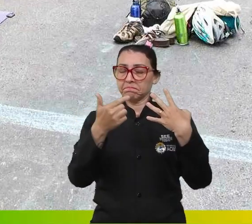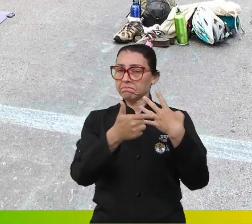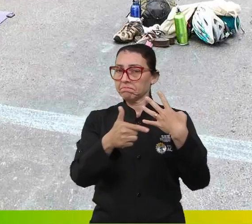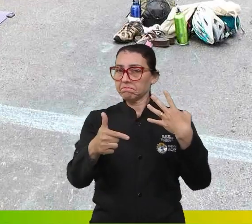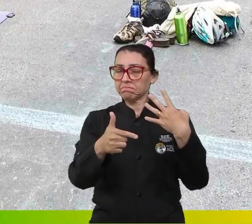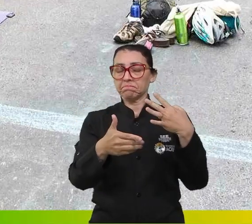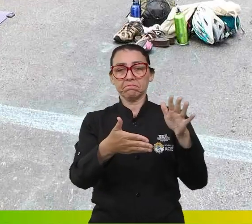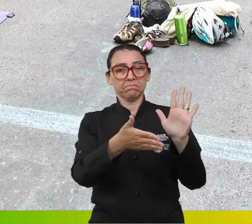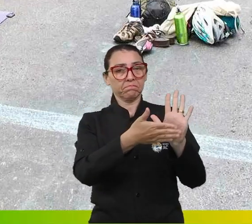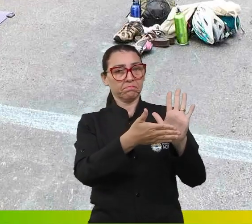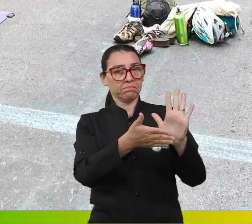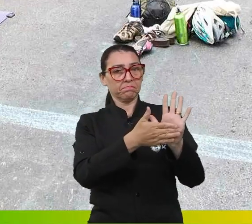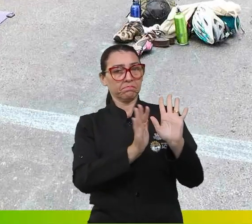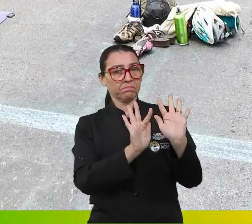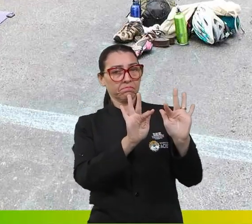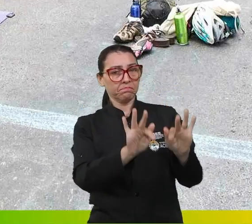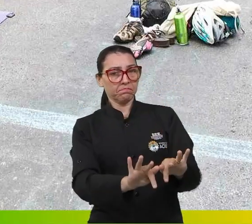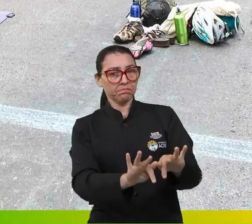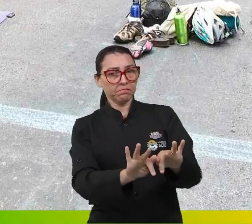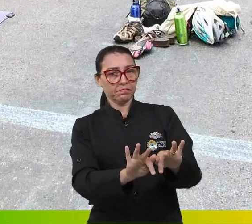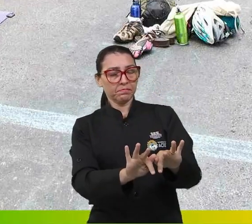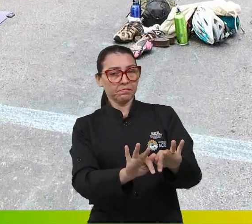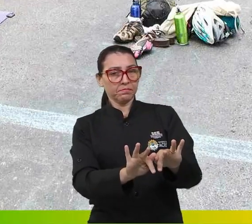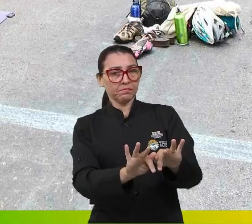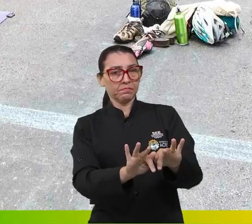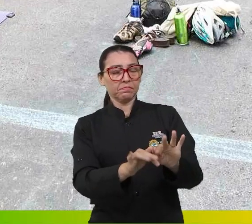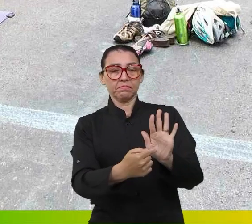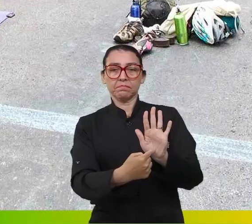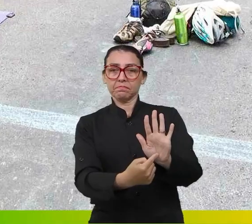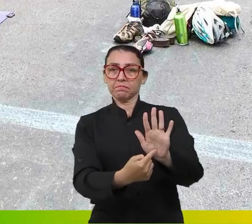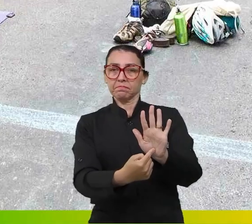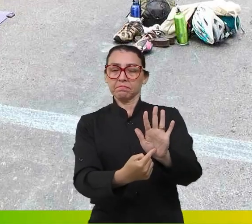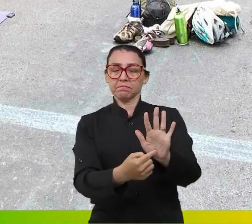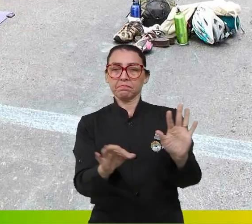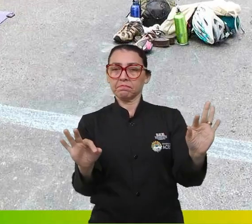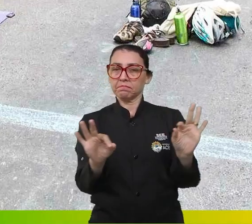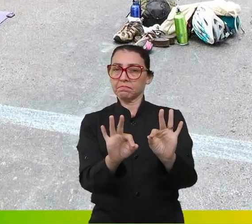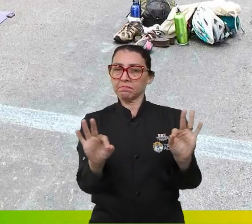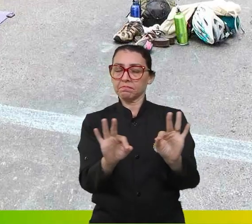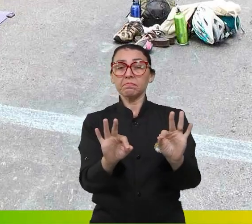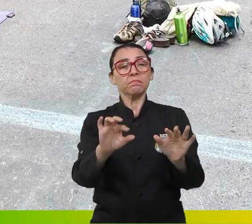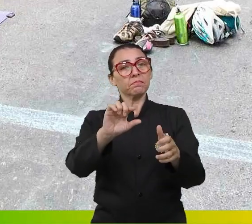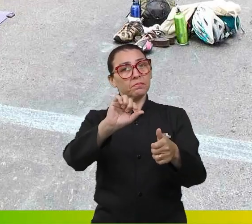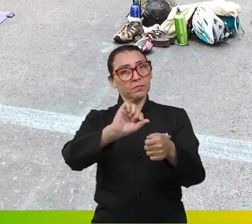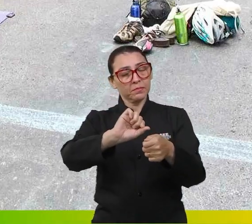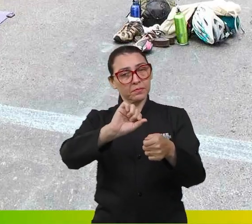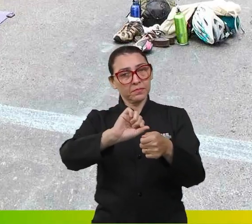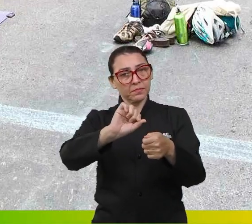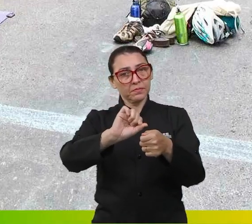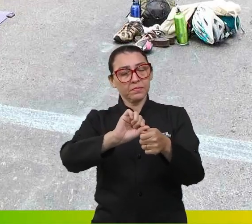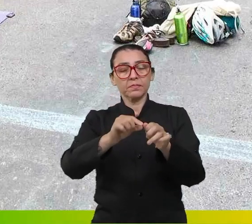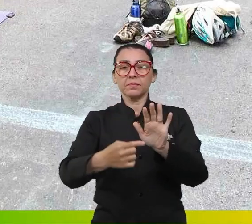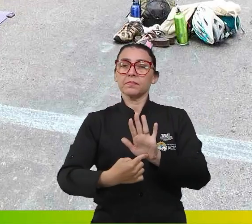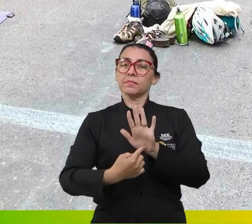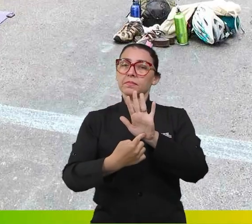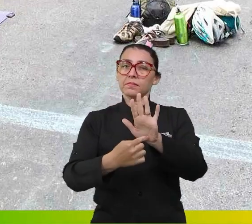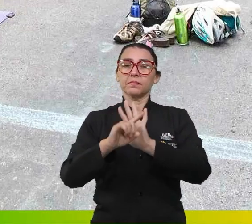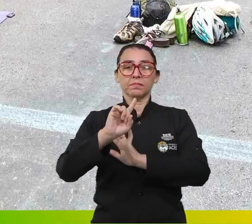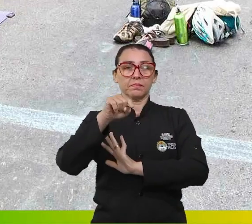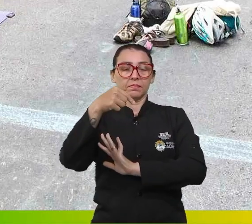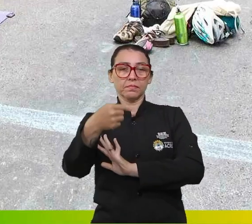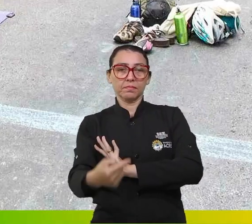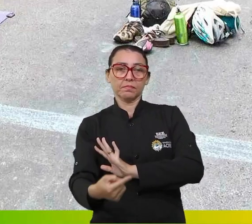um propósito de finalizar a apresentação, enfim, eles fazem ali a sua apresentação e